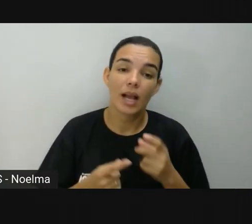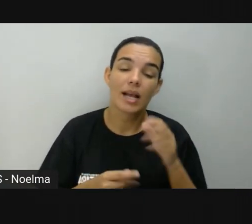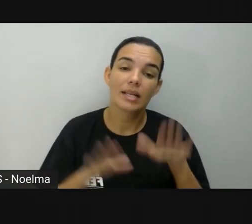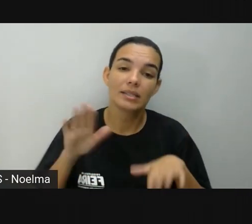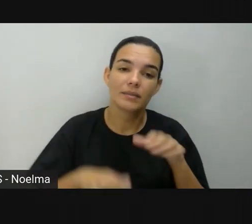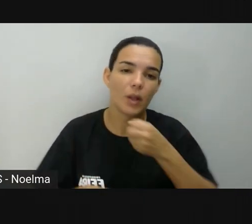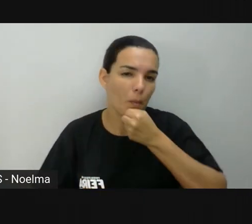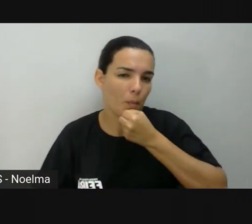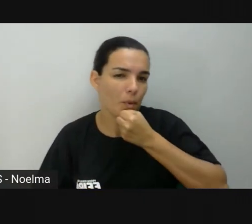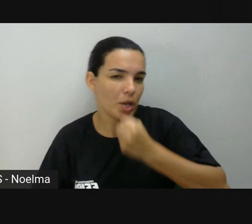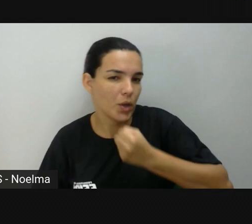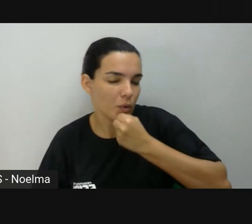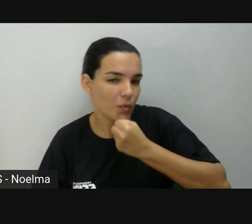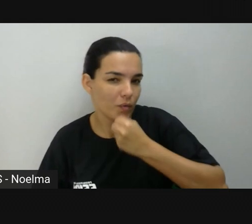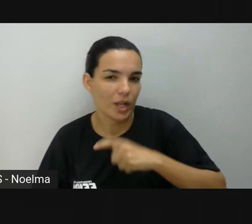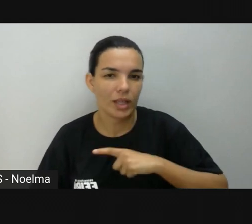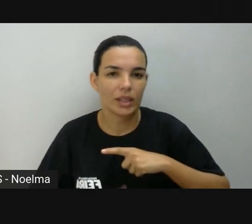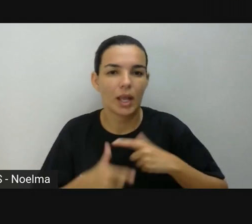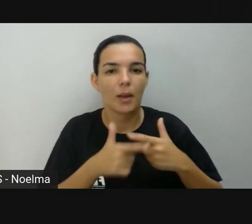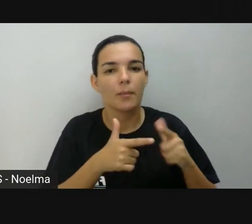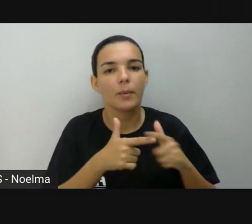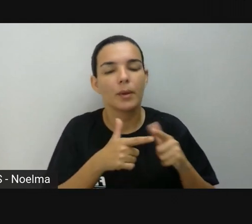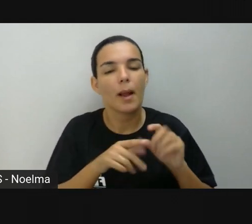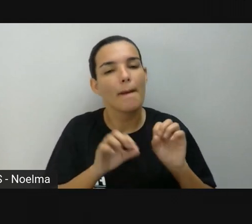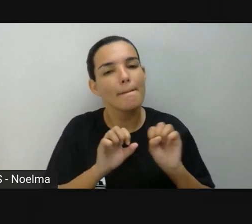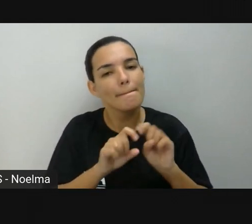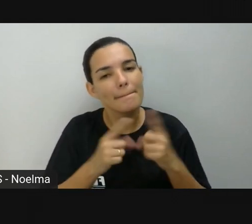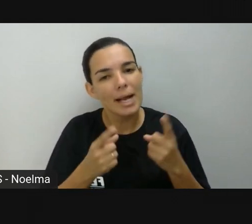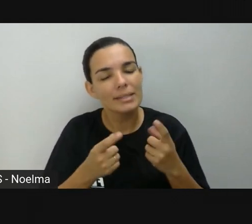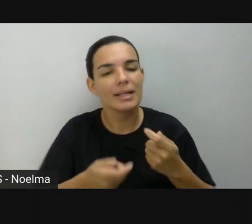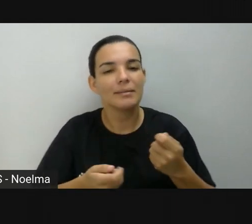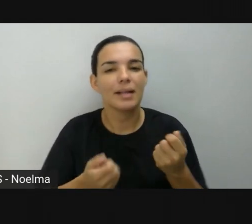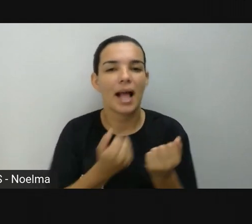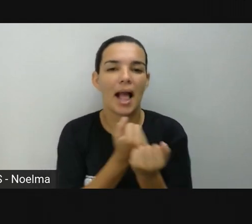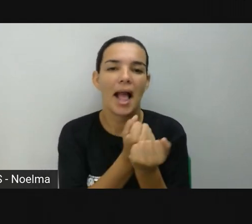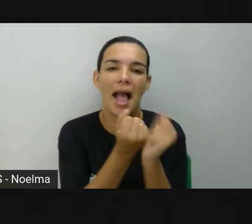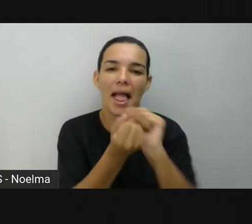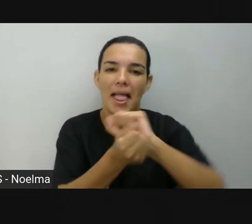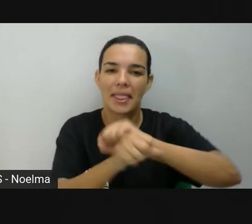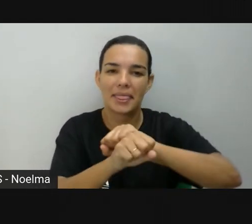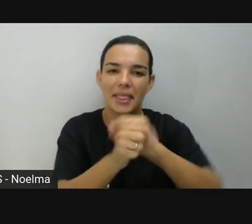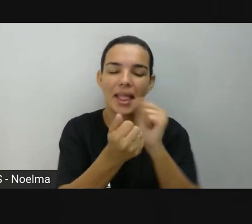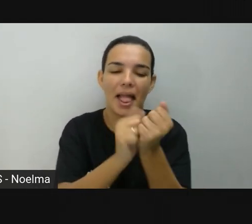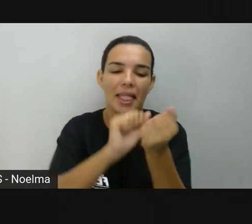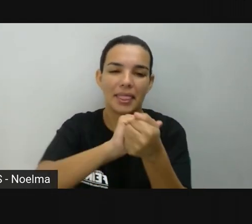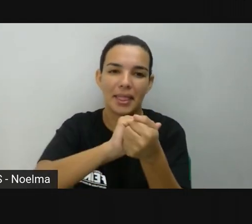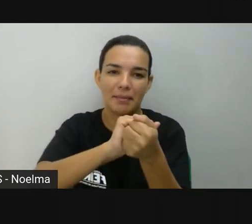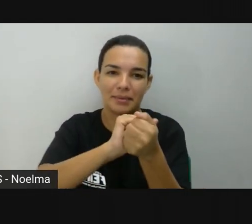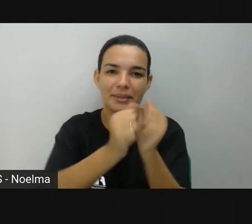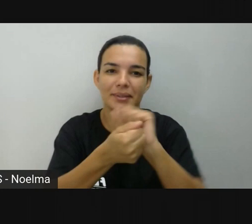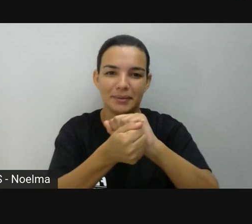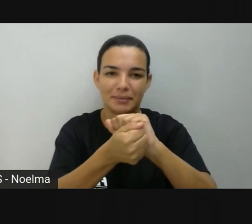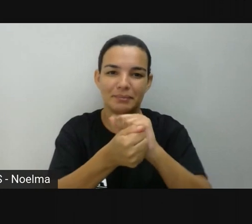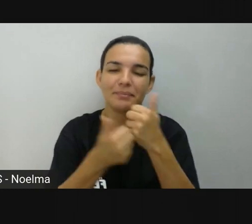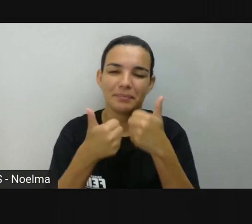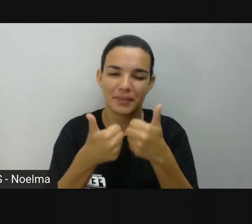vezes pode apresentar algum probleminha. Mas aí a gente vai se adequando e tudo vai melhorar, tá